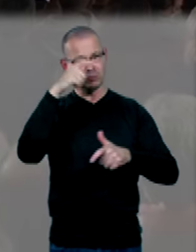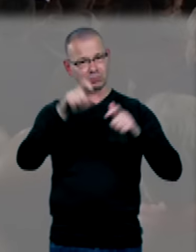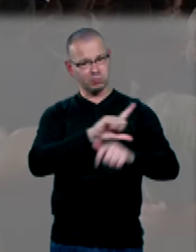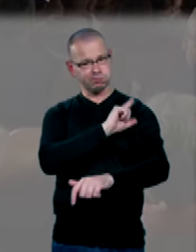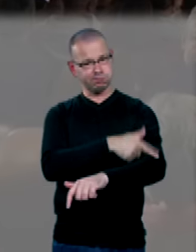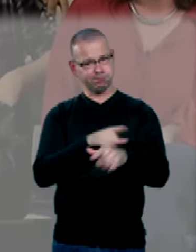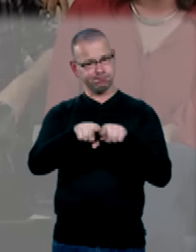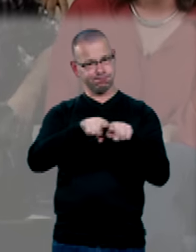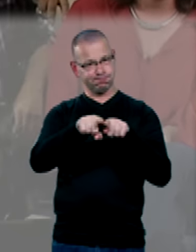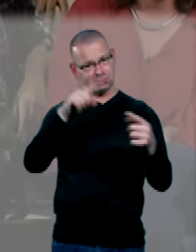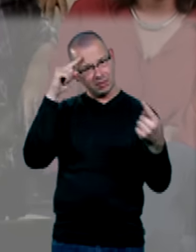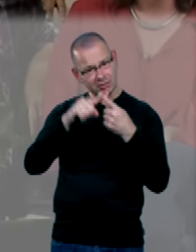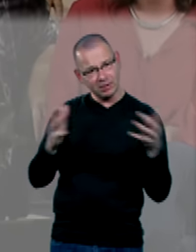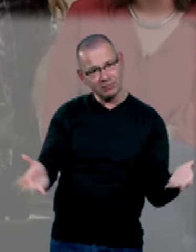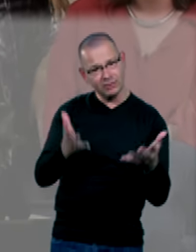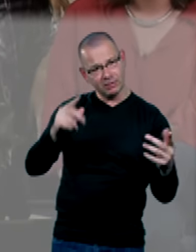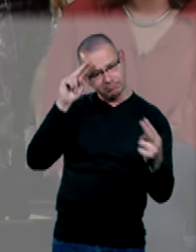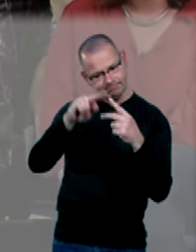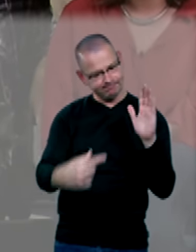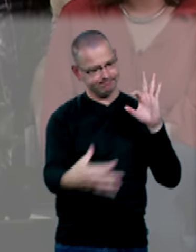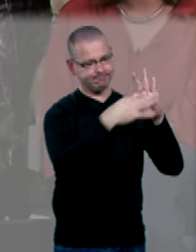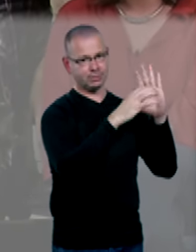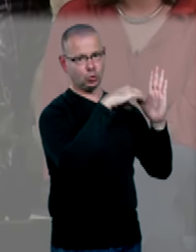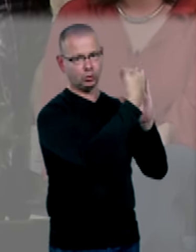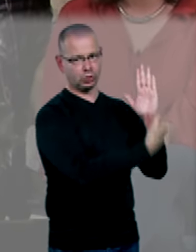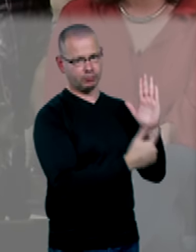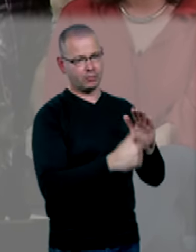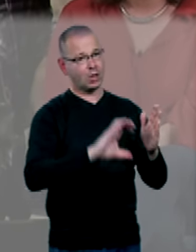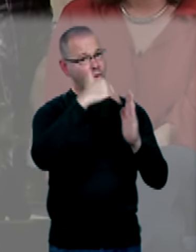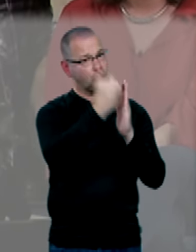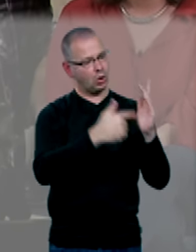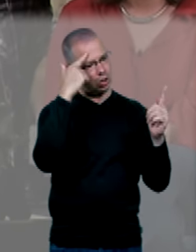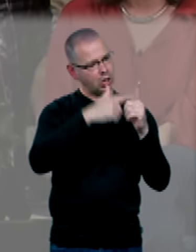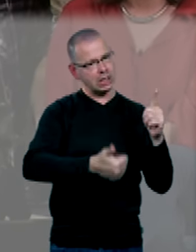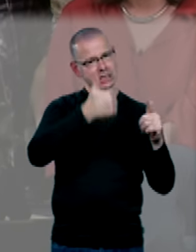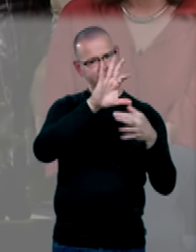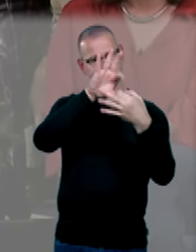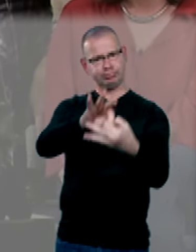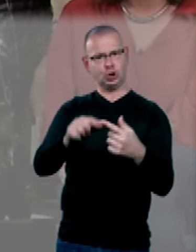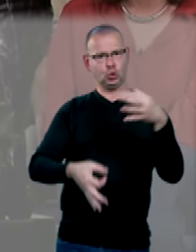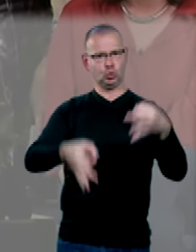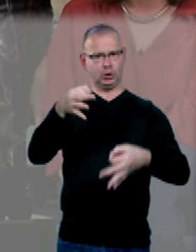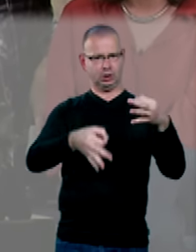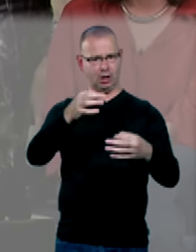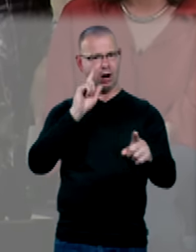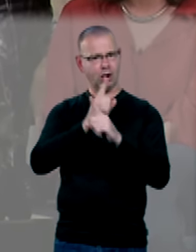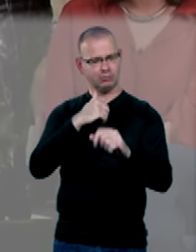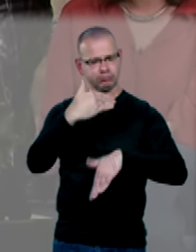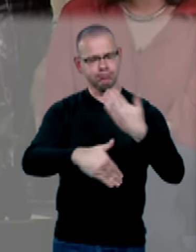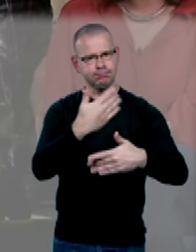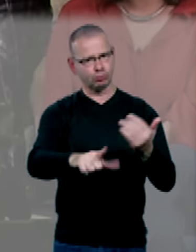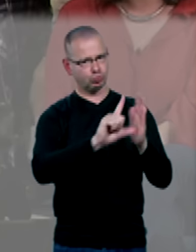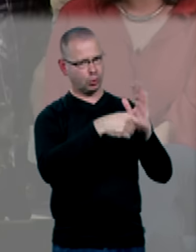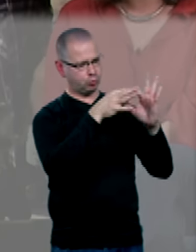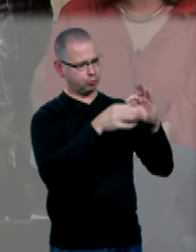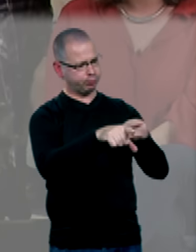A Constituição é muito mais do que o sistema jurídico que institui. É, na sua substância, um projeto político para o